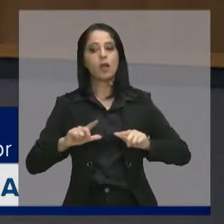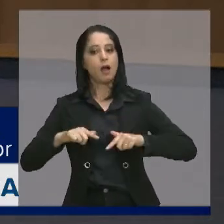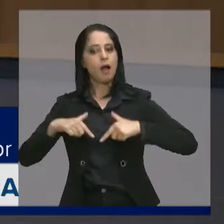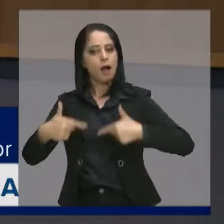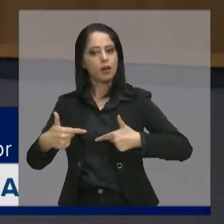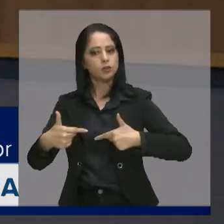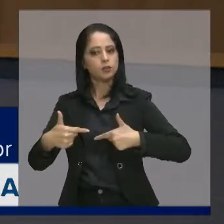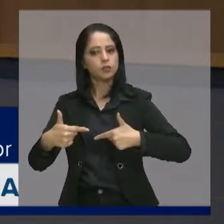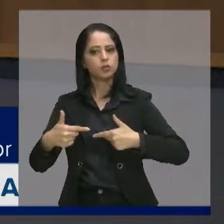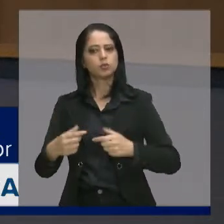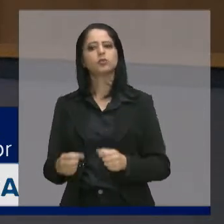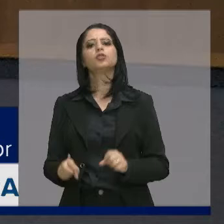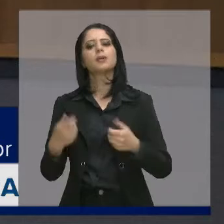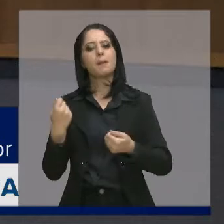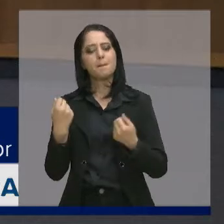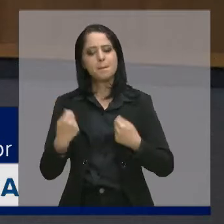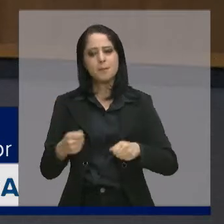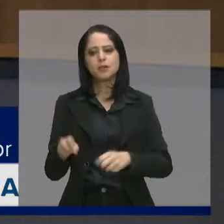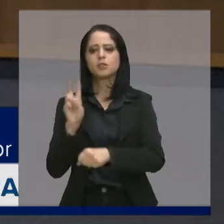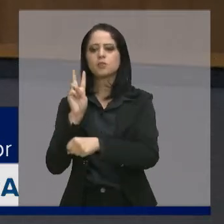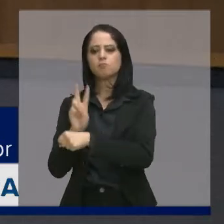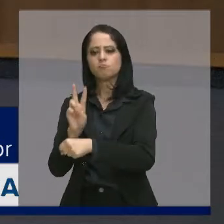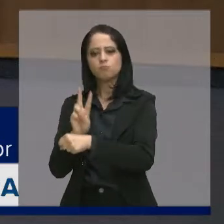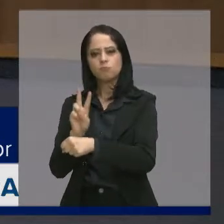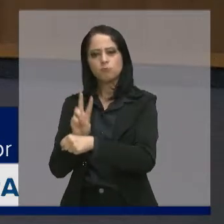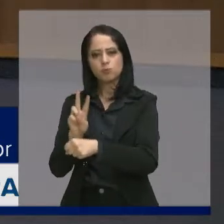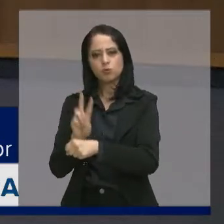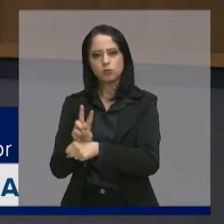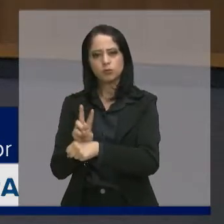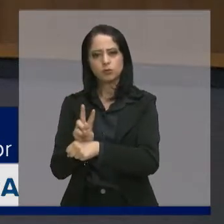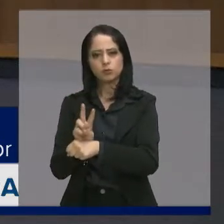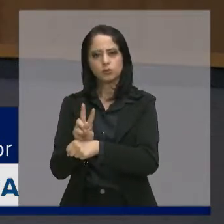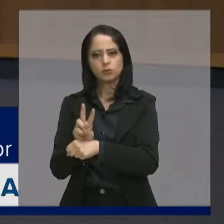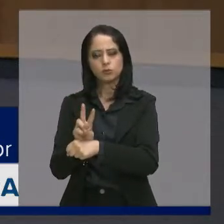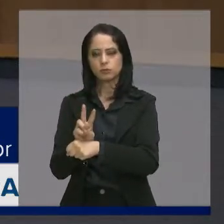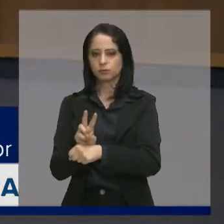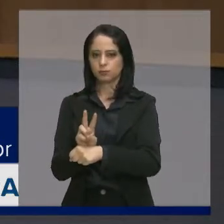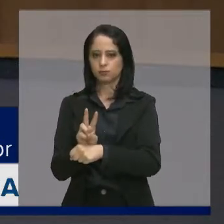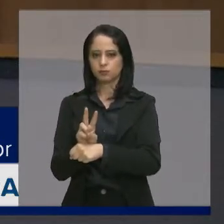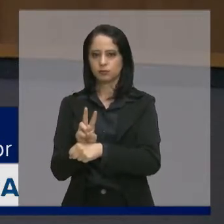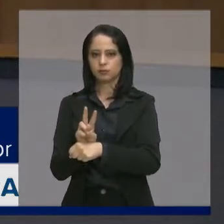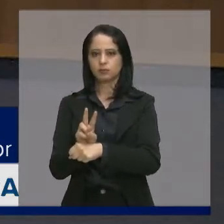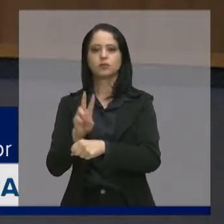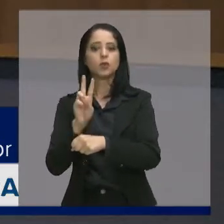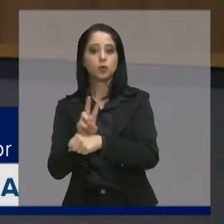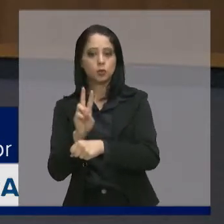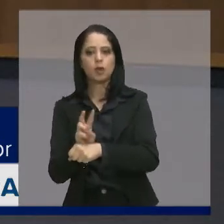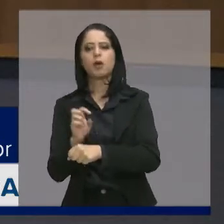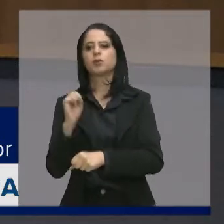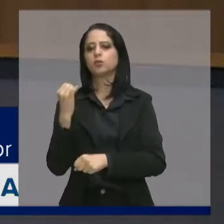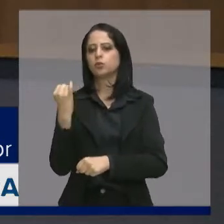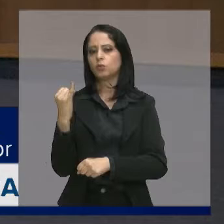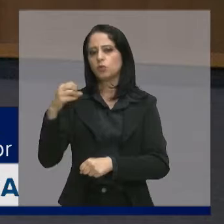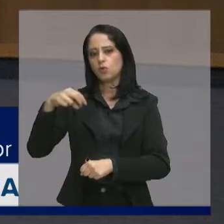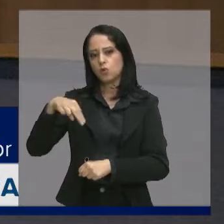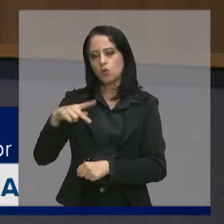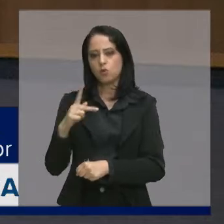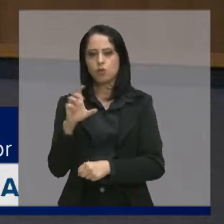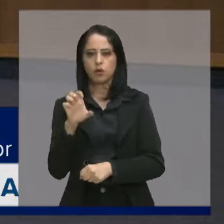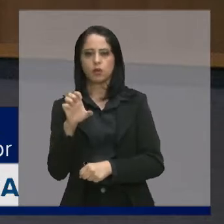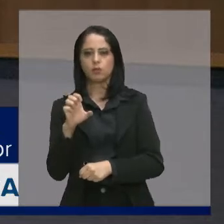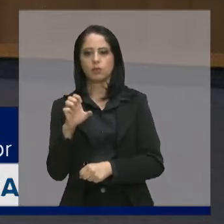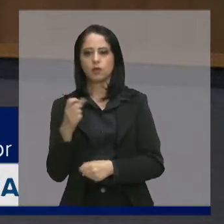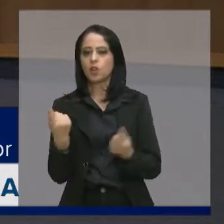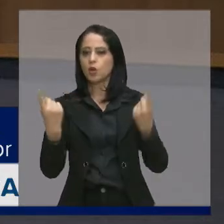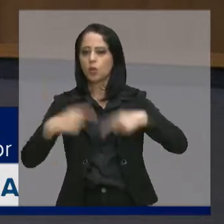para a gente defender para que venha para que a gente defenda o INPE e contra esse corte